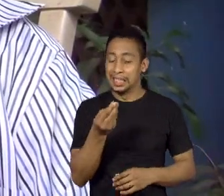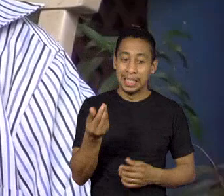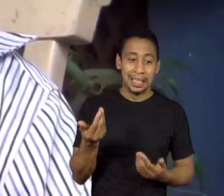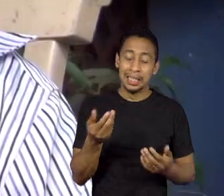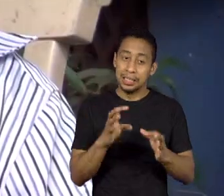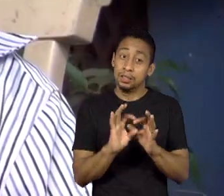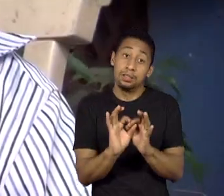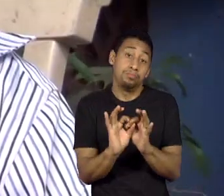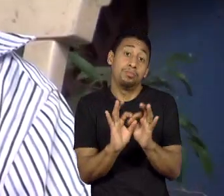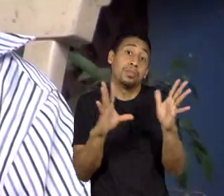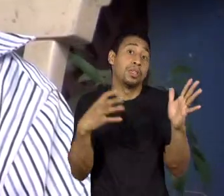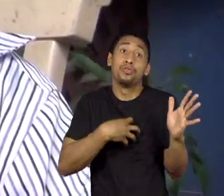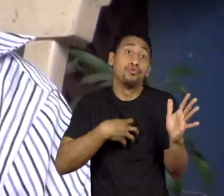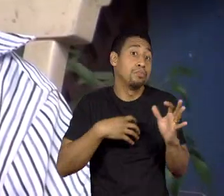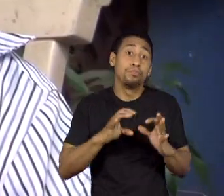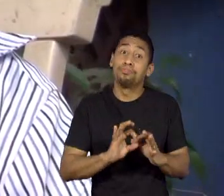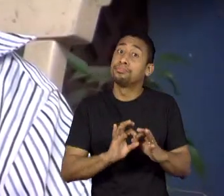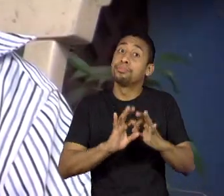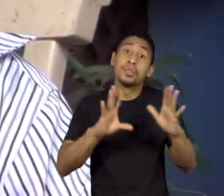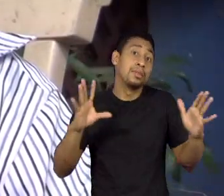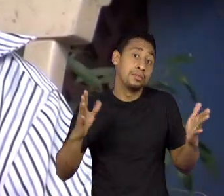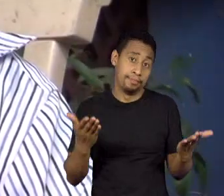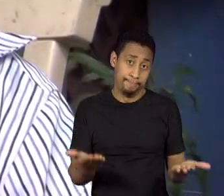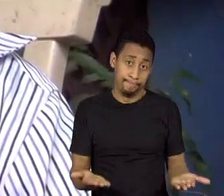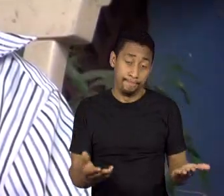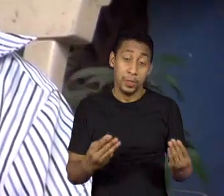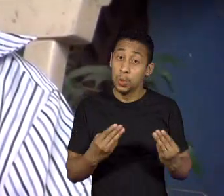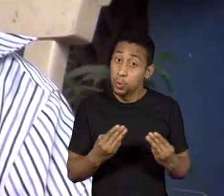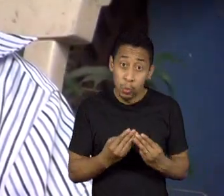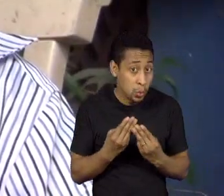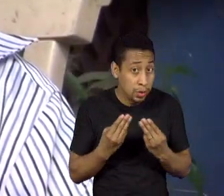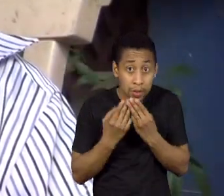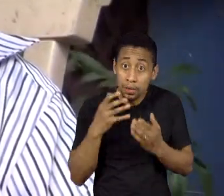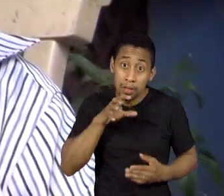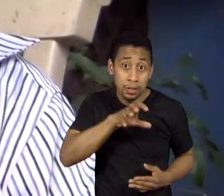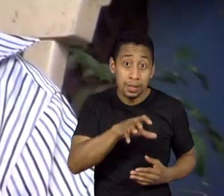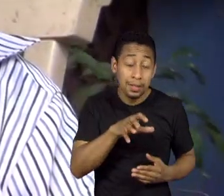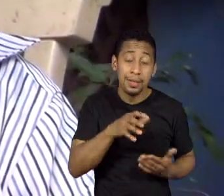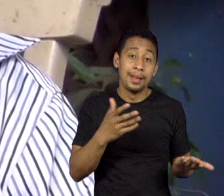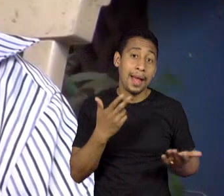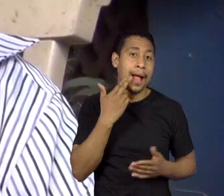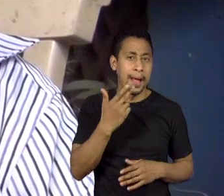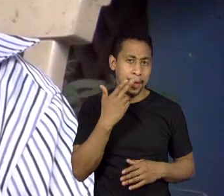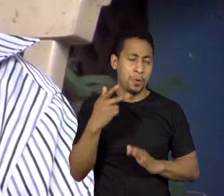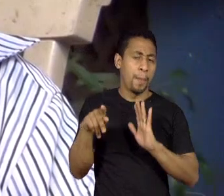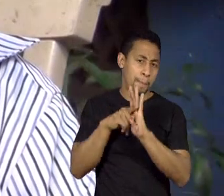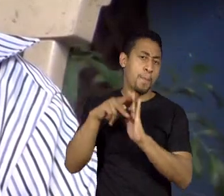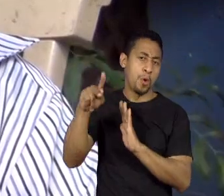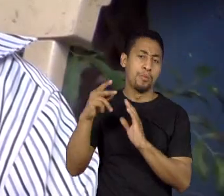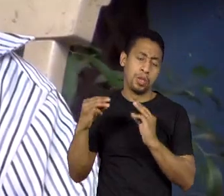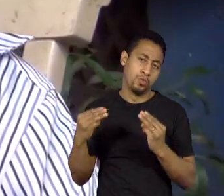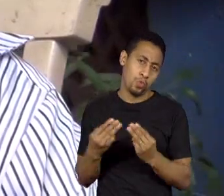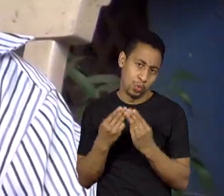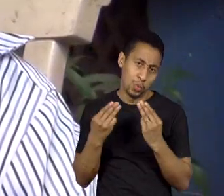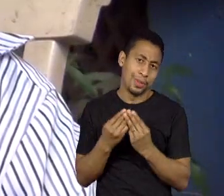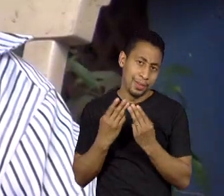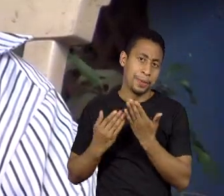libertárias. O que eles tinham de judeus era que eles falavam a língua dos judeus